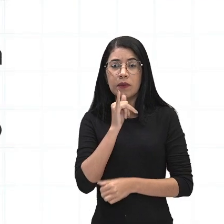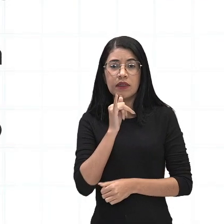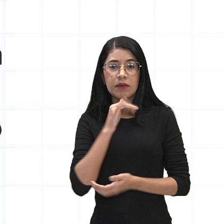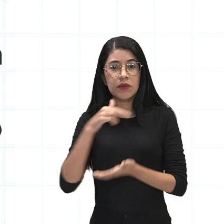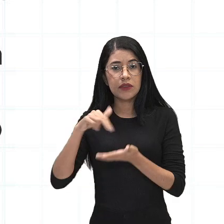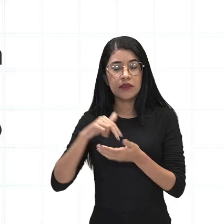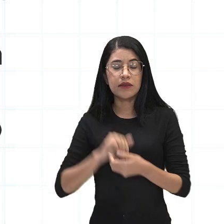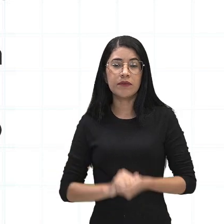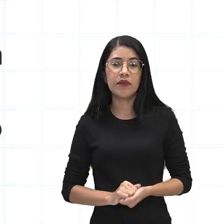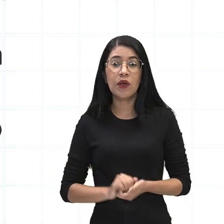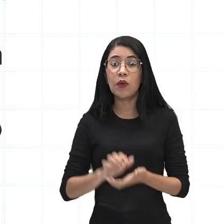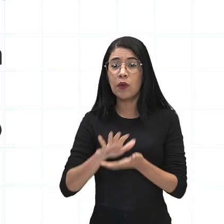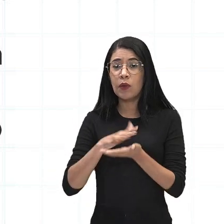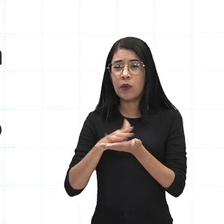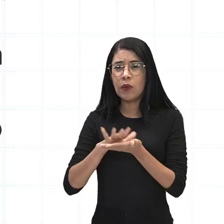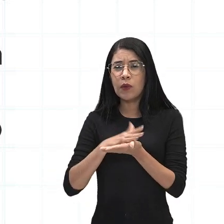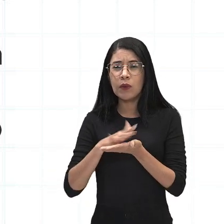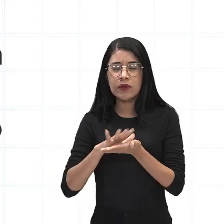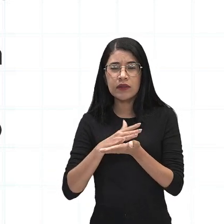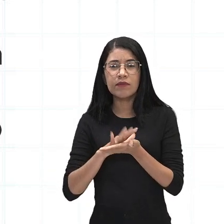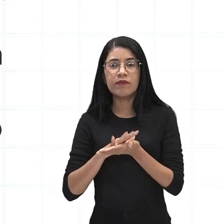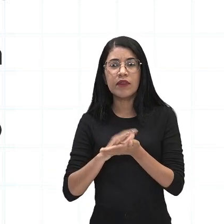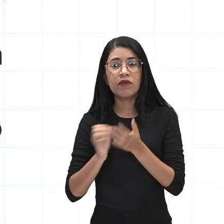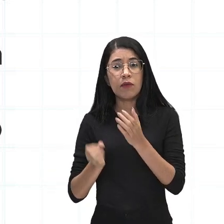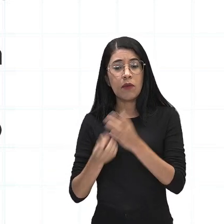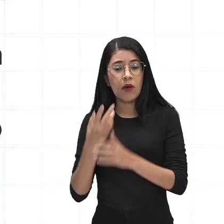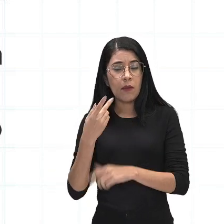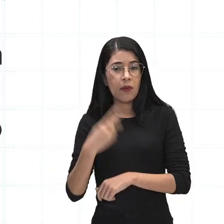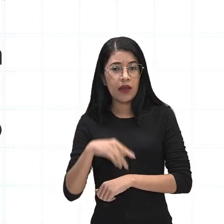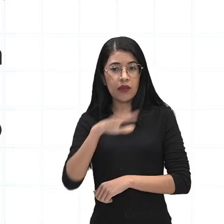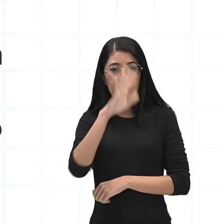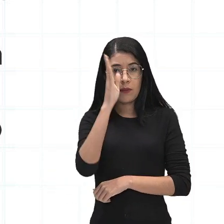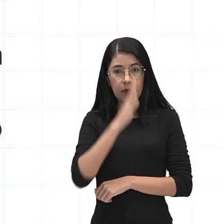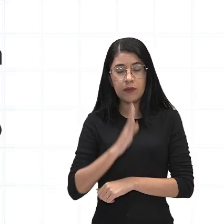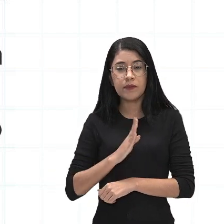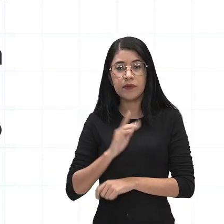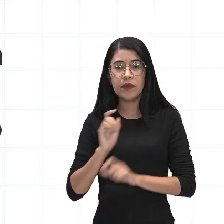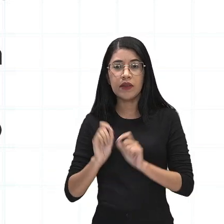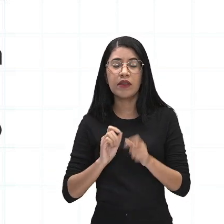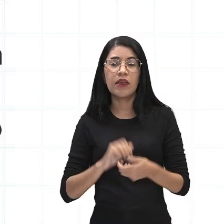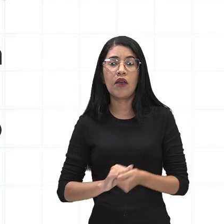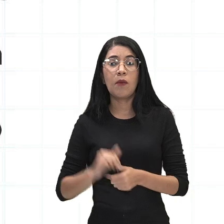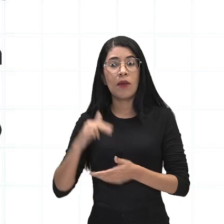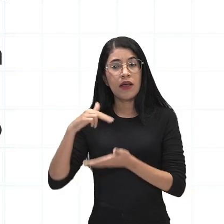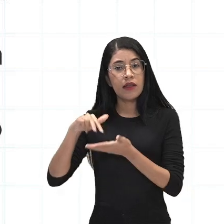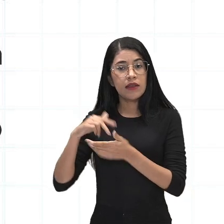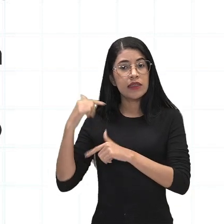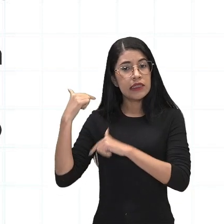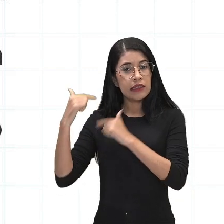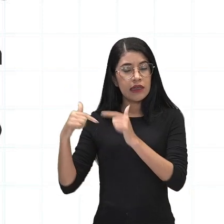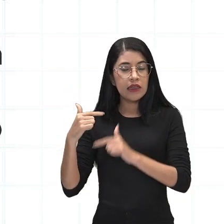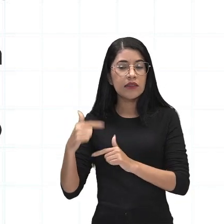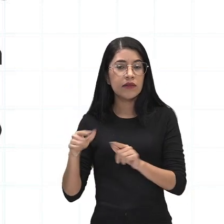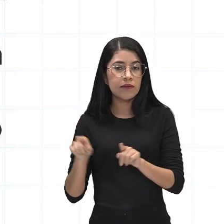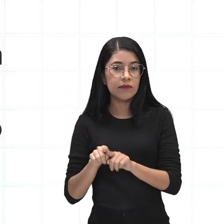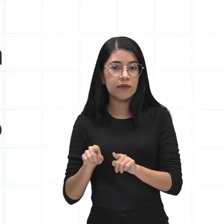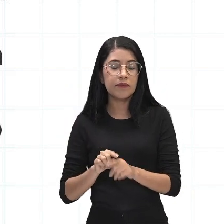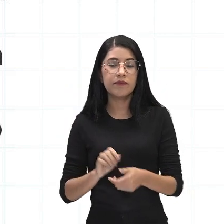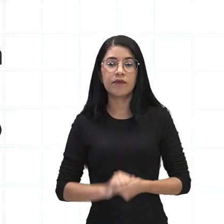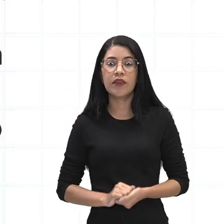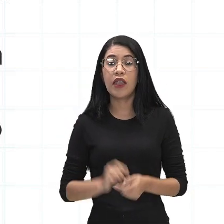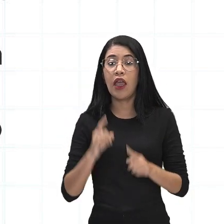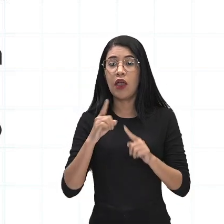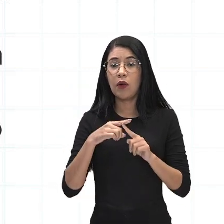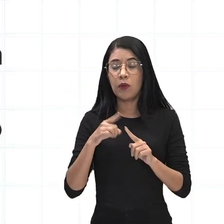O samba, né? Originário do Brasil, o samba é uma dança tradicional, é um